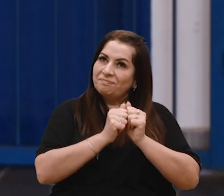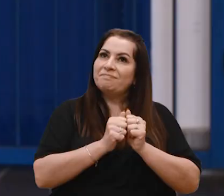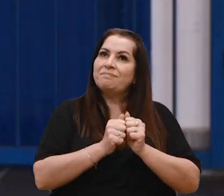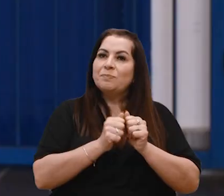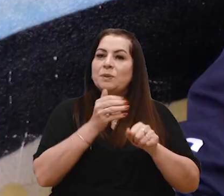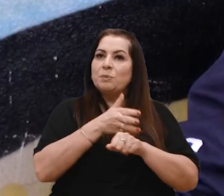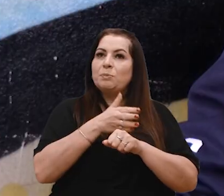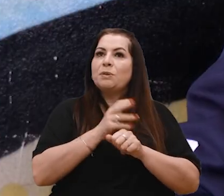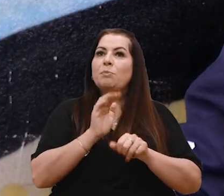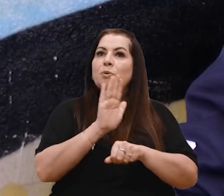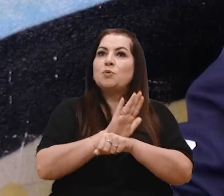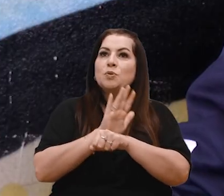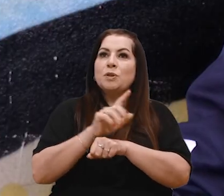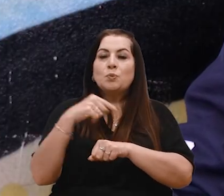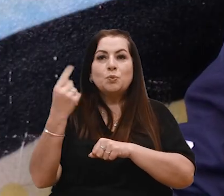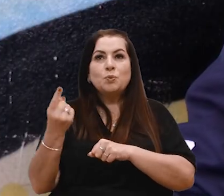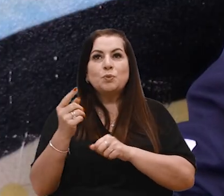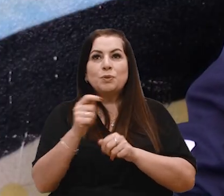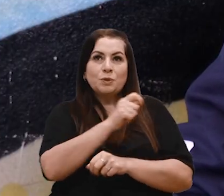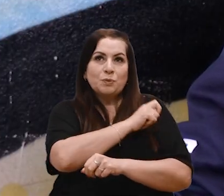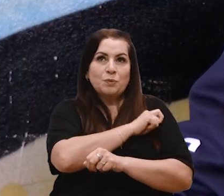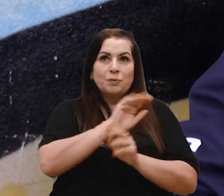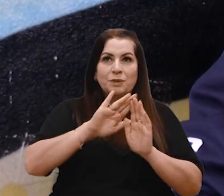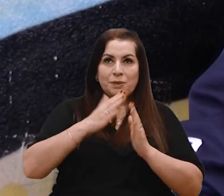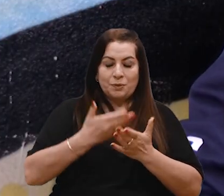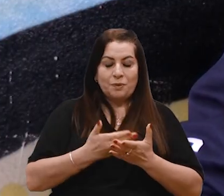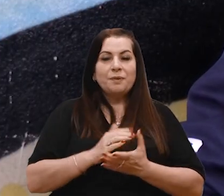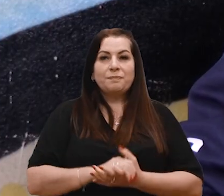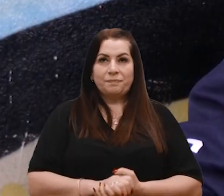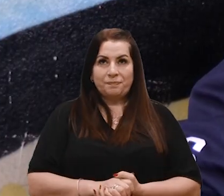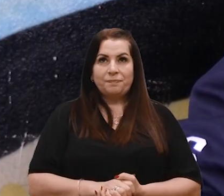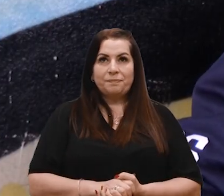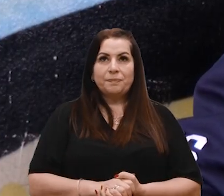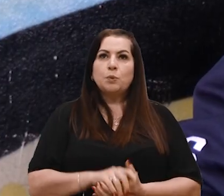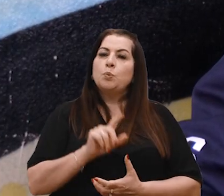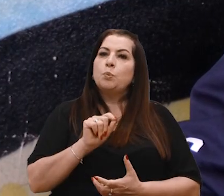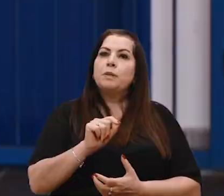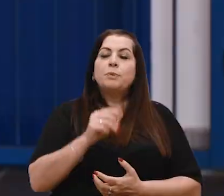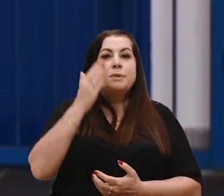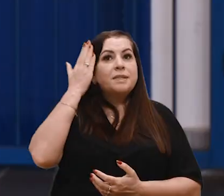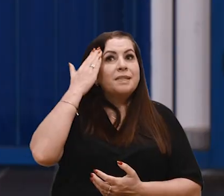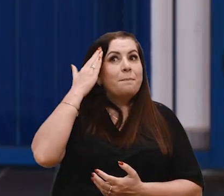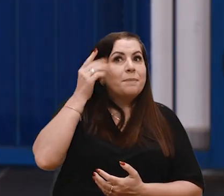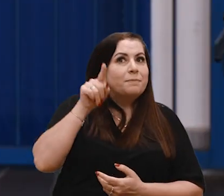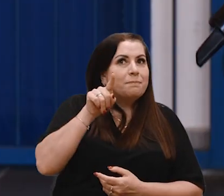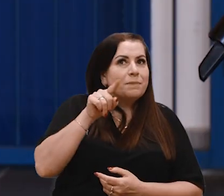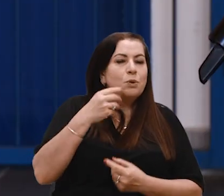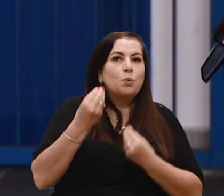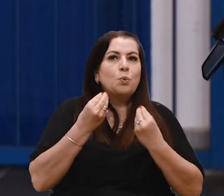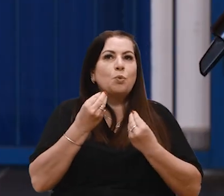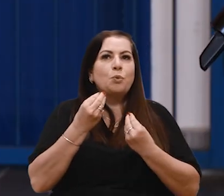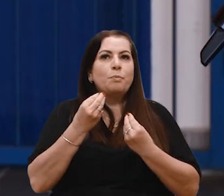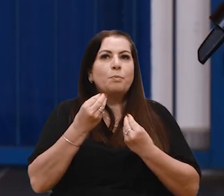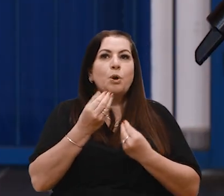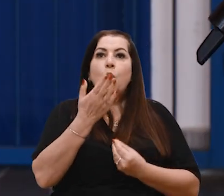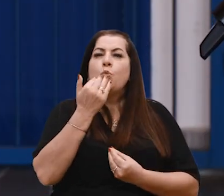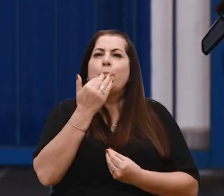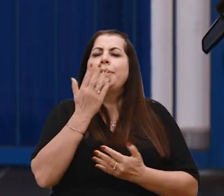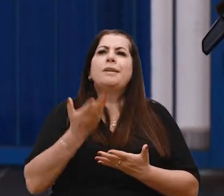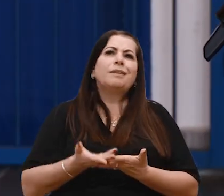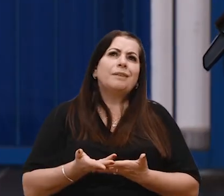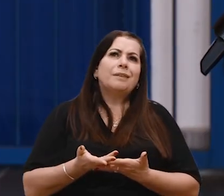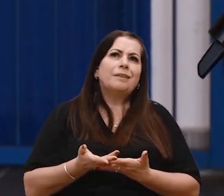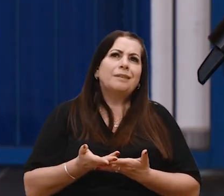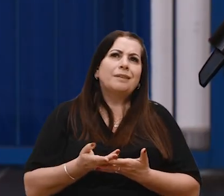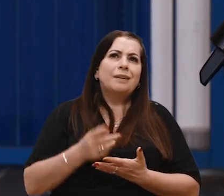Grêmio Estudantil e poder estar ajudando os outros estudantes da escola. E eu quero saber também como é que foi